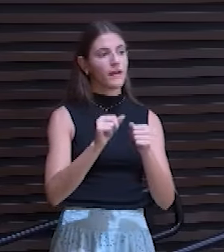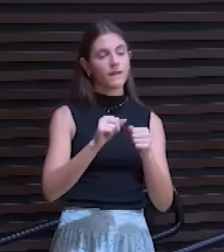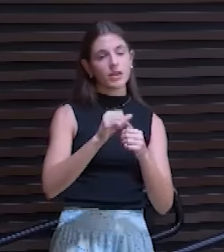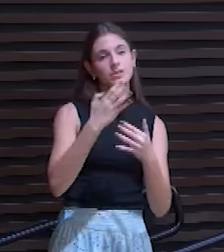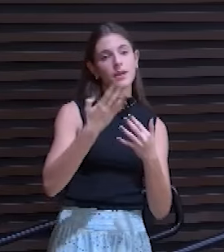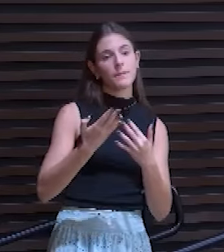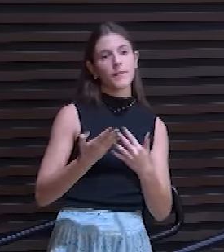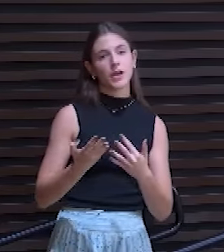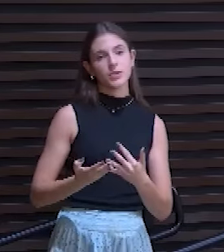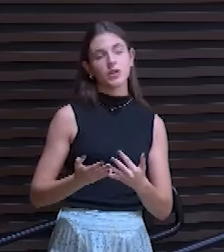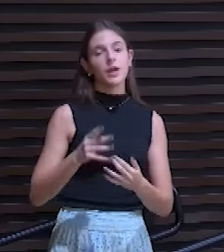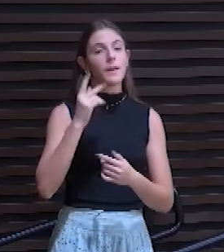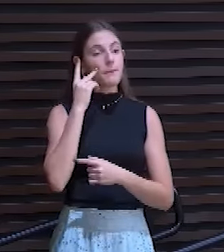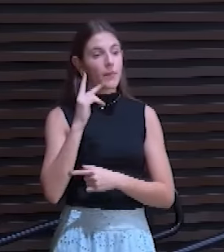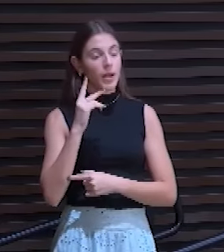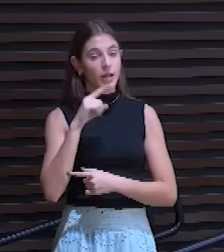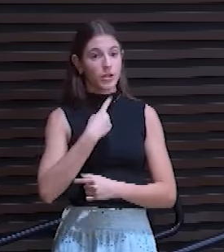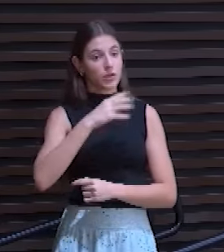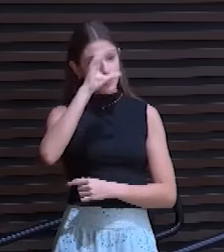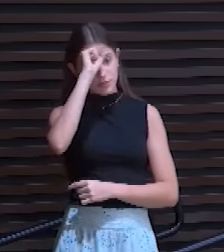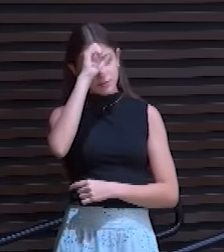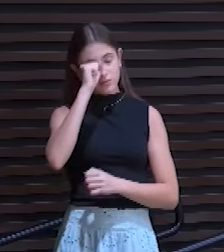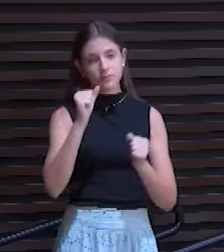aprendendo juntos. Então,